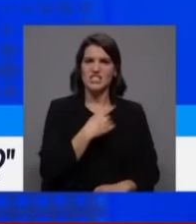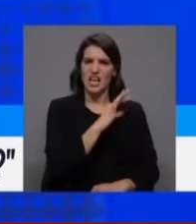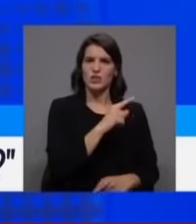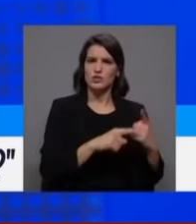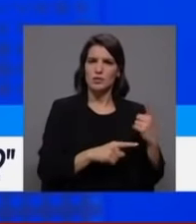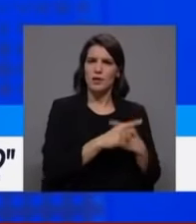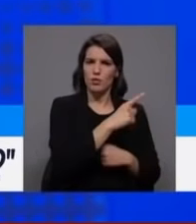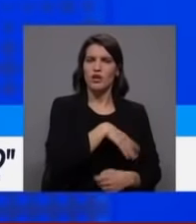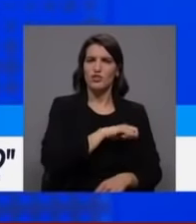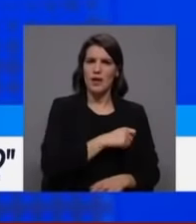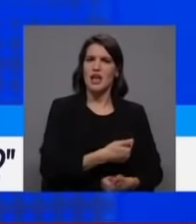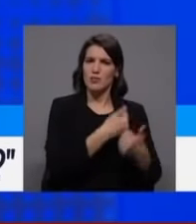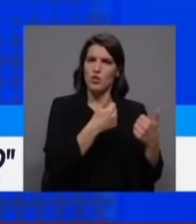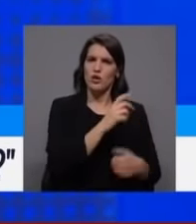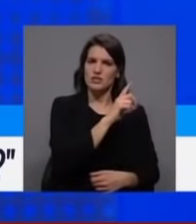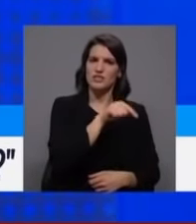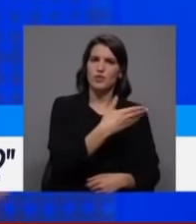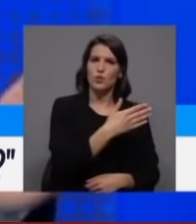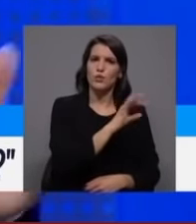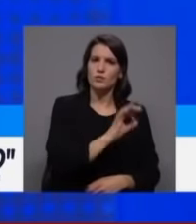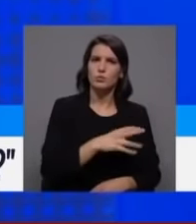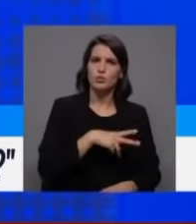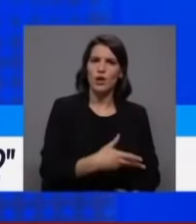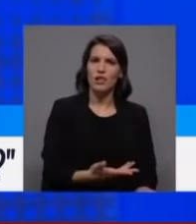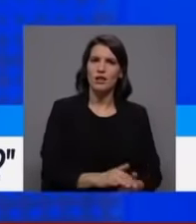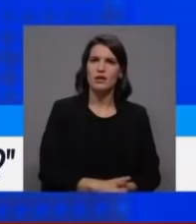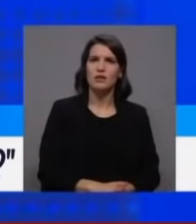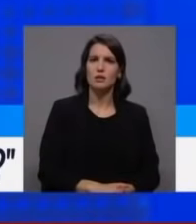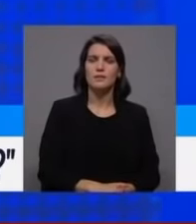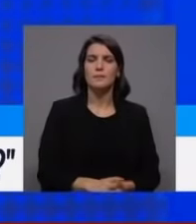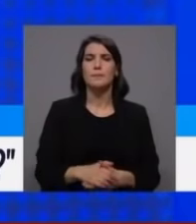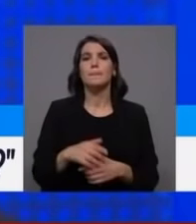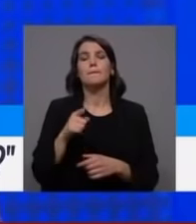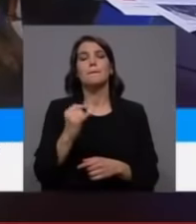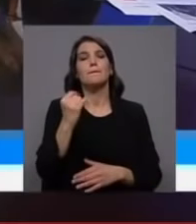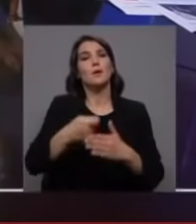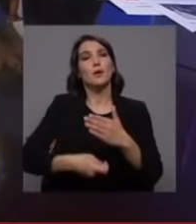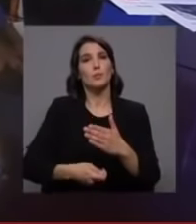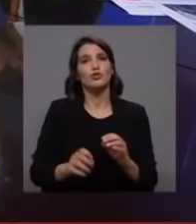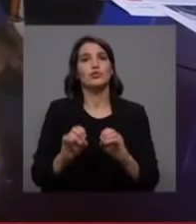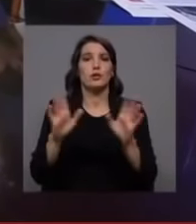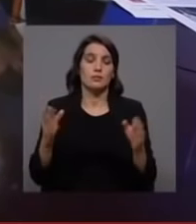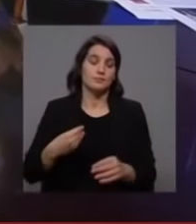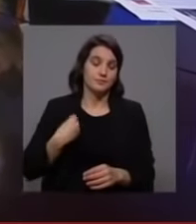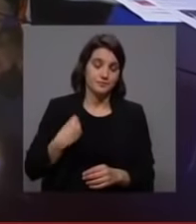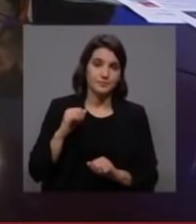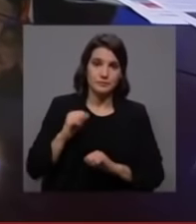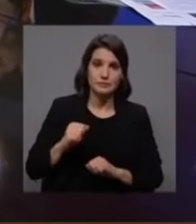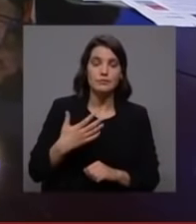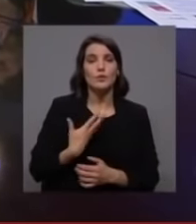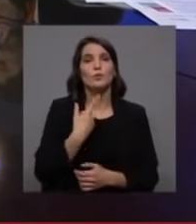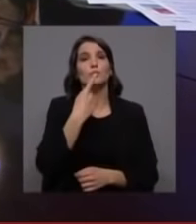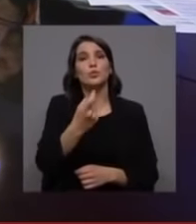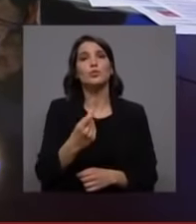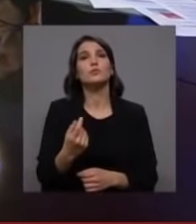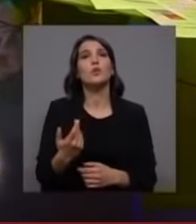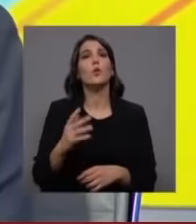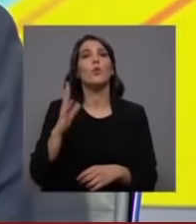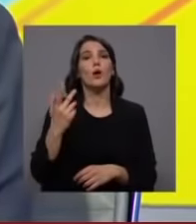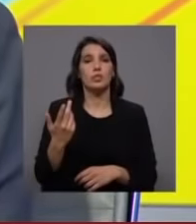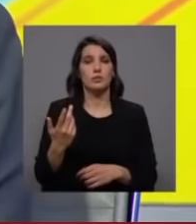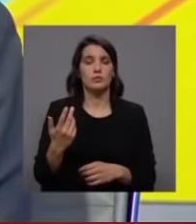em Espanha já está até melhor do que essas dez também aquilo que estão estão de cargas está a ouvir o que preocupa é e eu perguntei então onde é